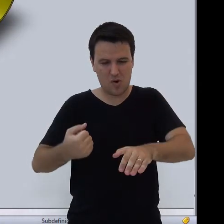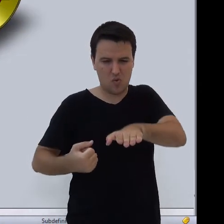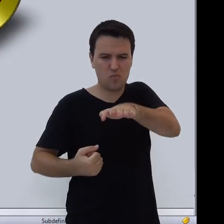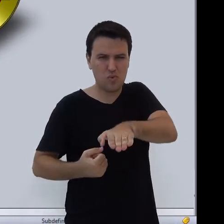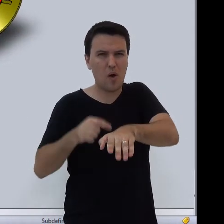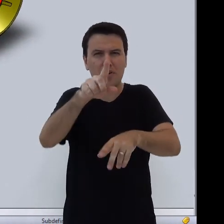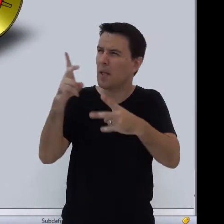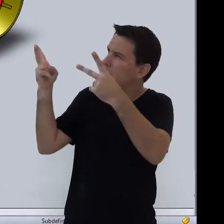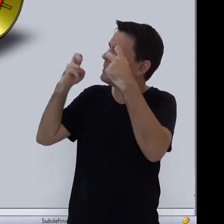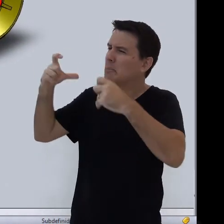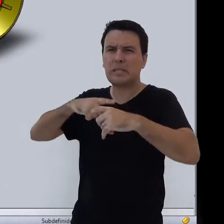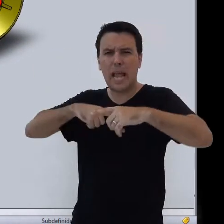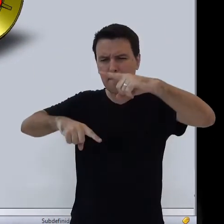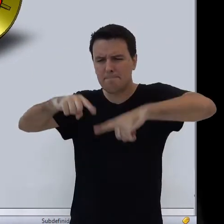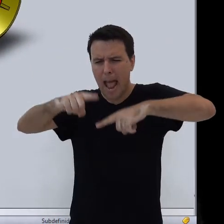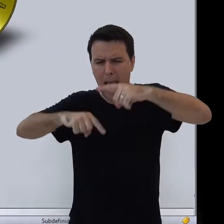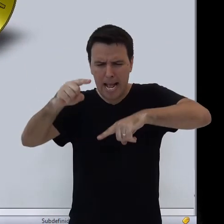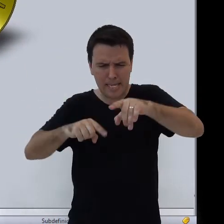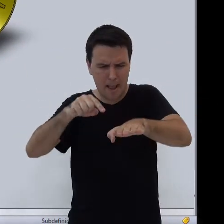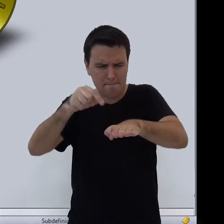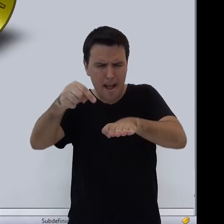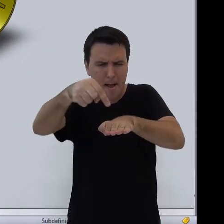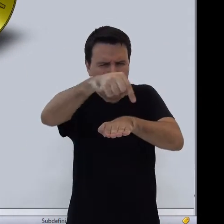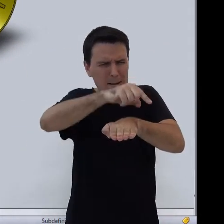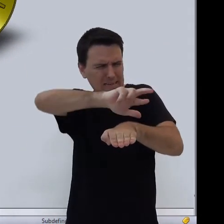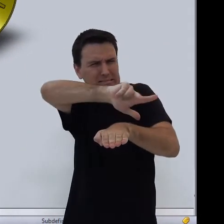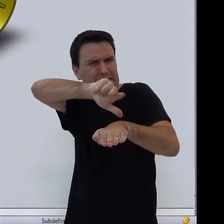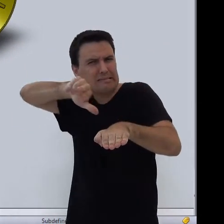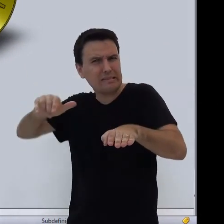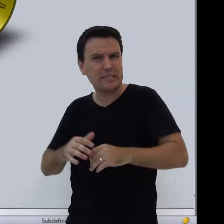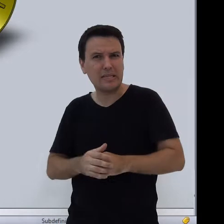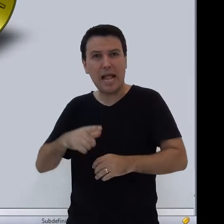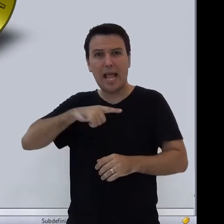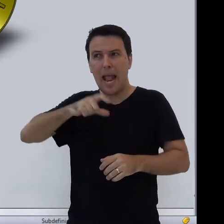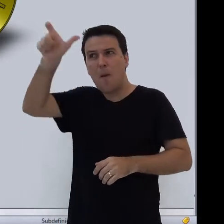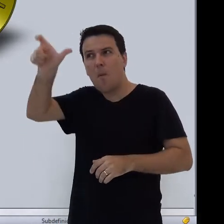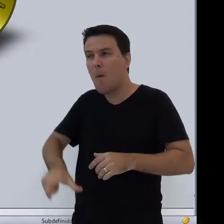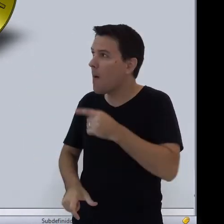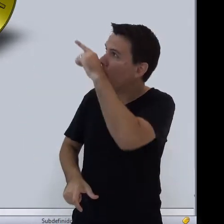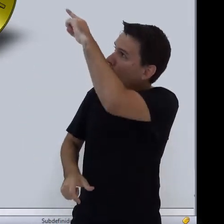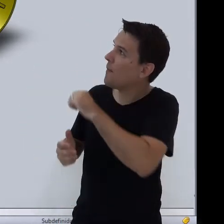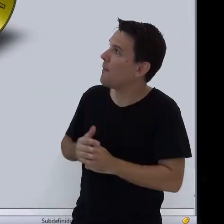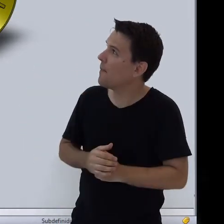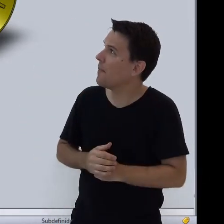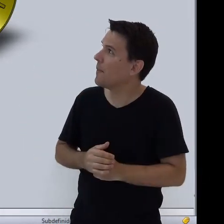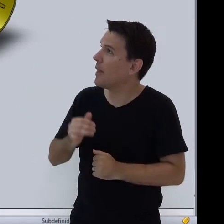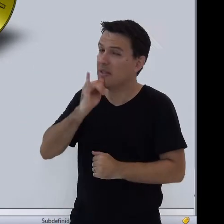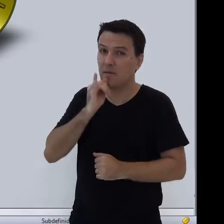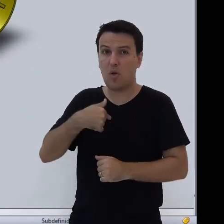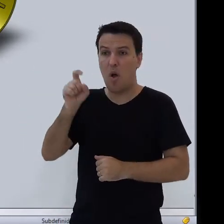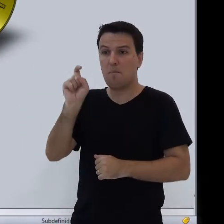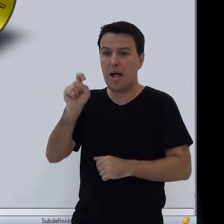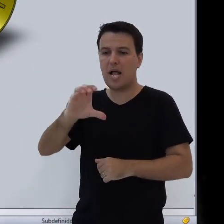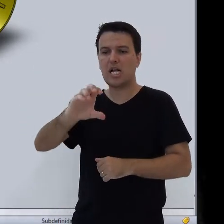Você percebe que ele é composto de diversas peças, né? E aqui na árvore da peça eu consigo ver, por exemplo, essa